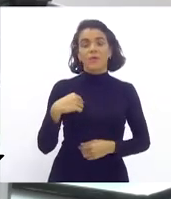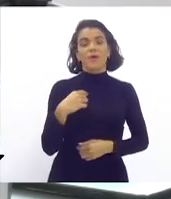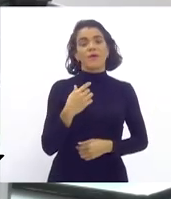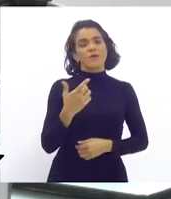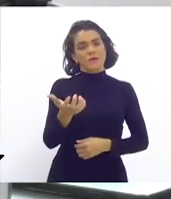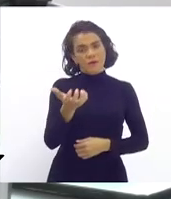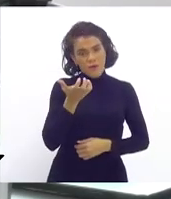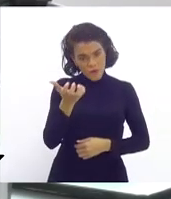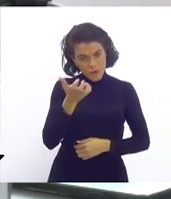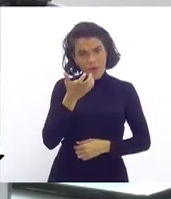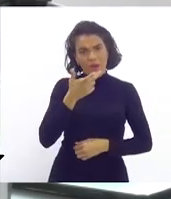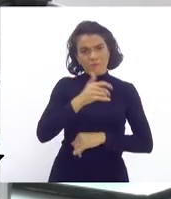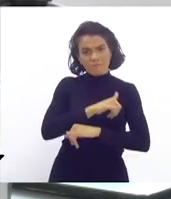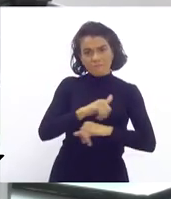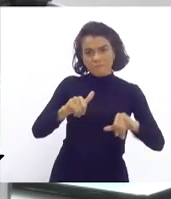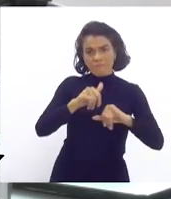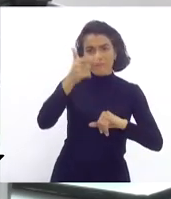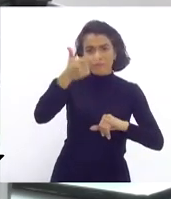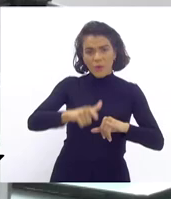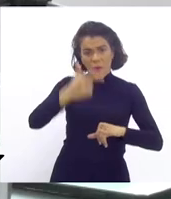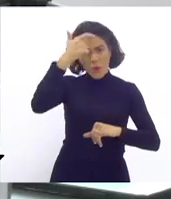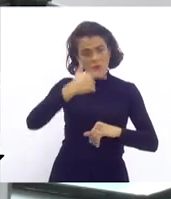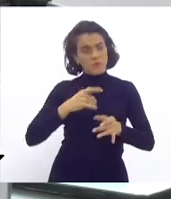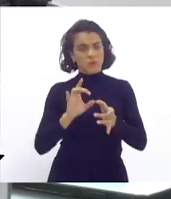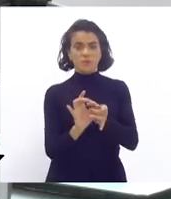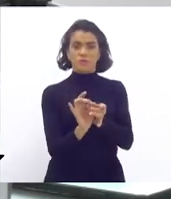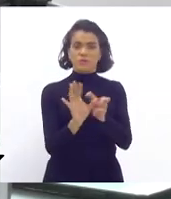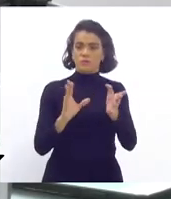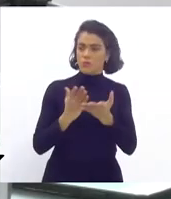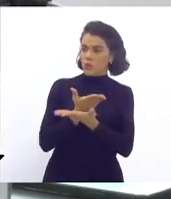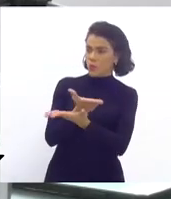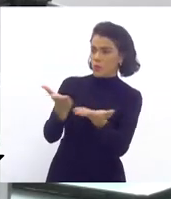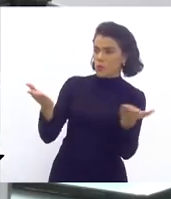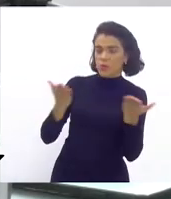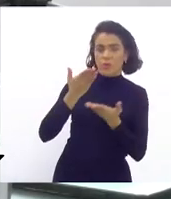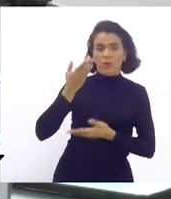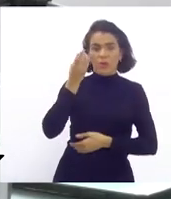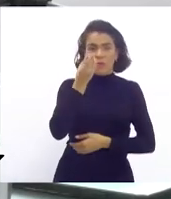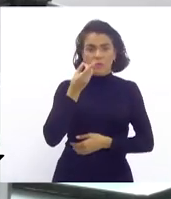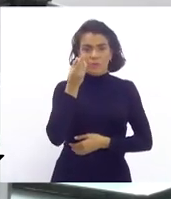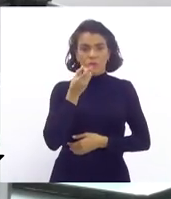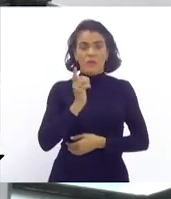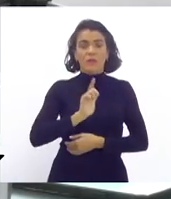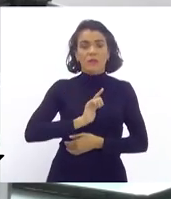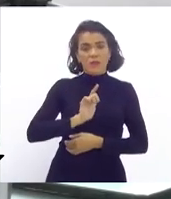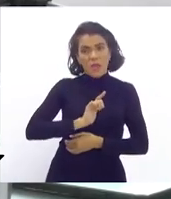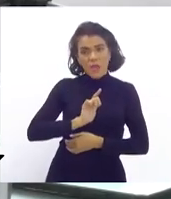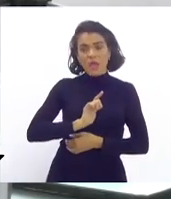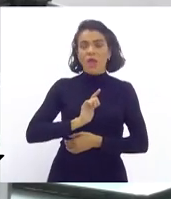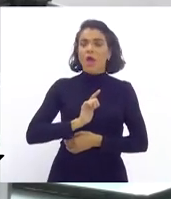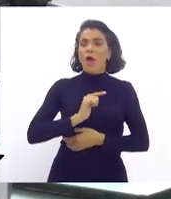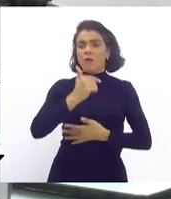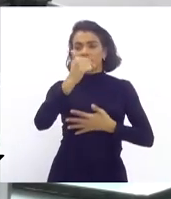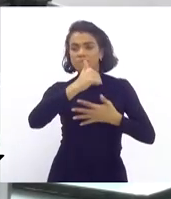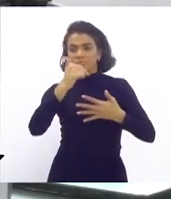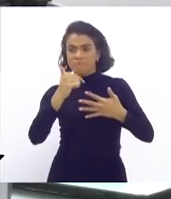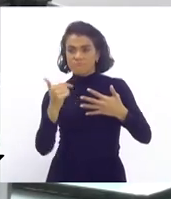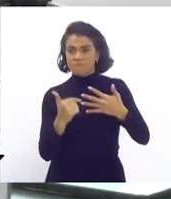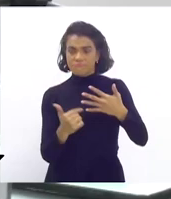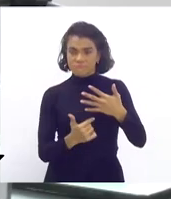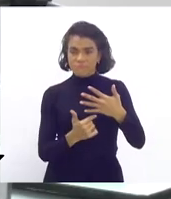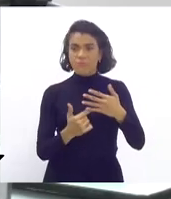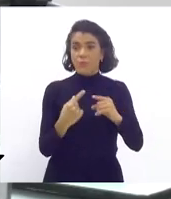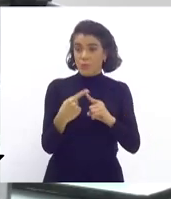ressaltar sua presidente que eu me coloco à disposição de todos os deputados caso tenha alguma próxima a ser feito diante da relatoria